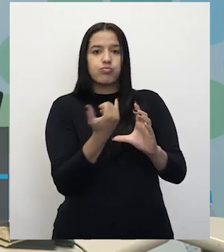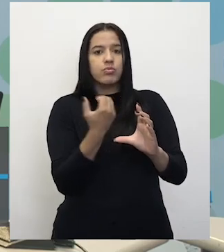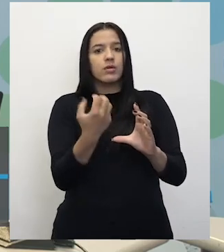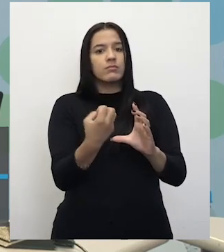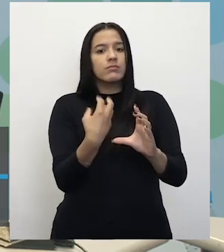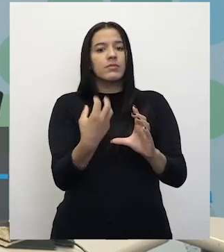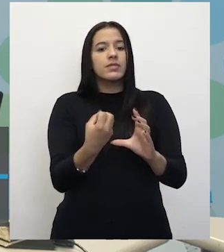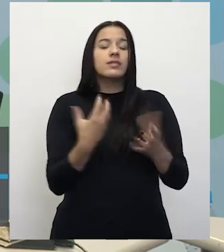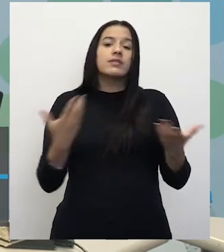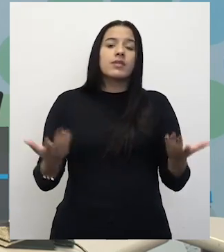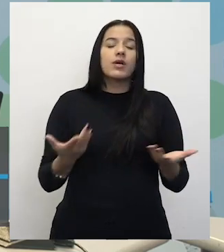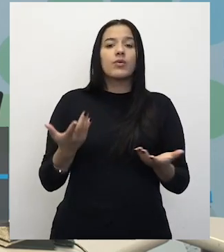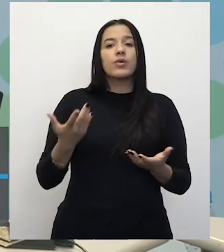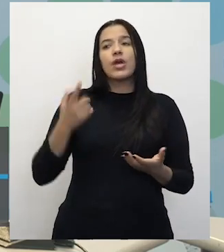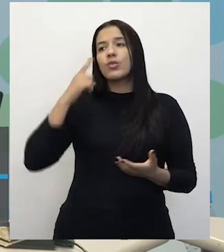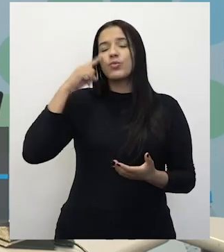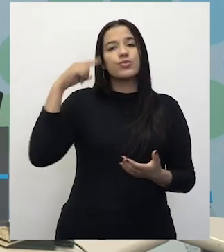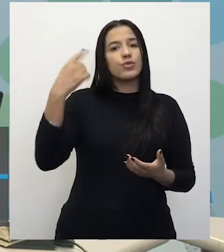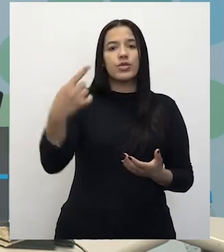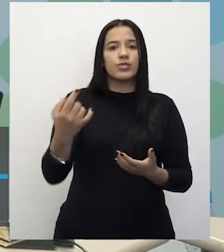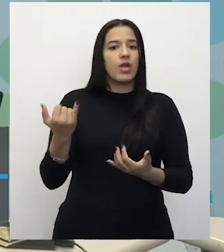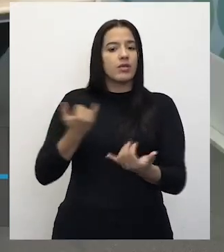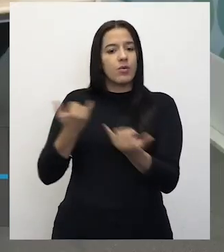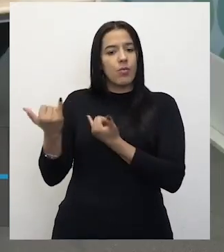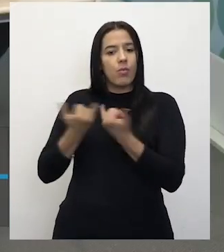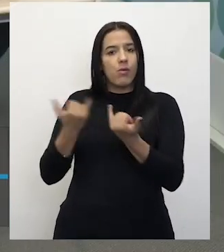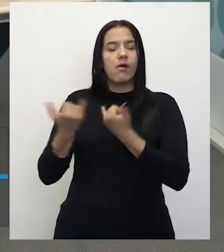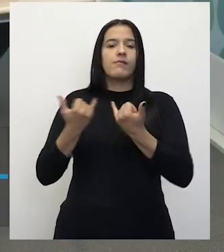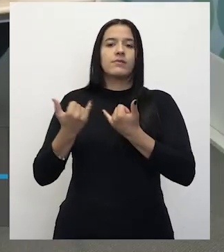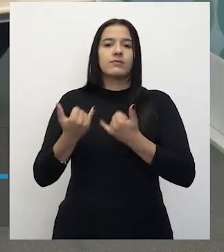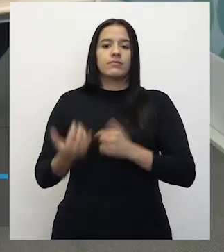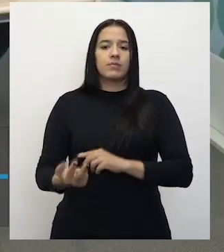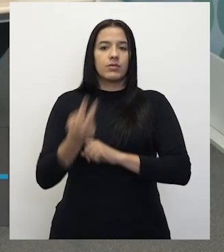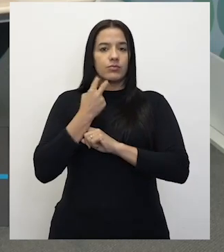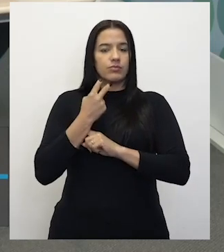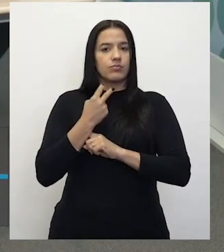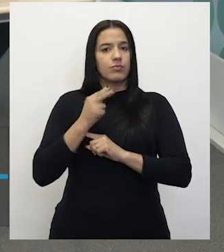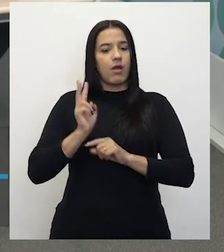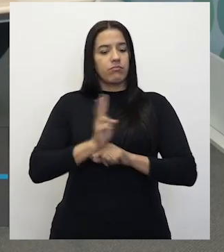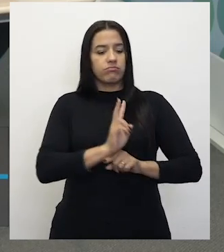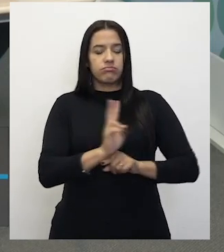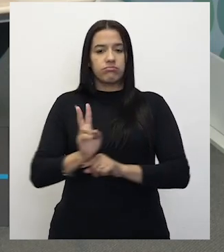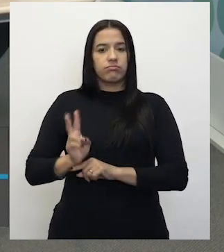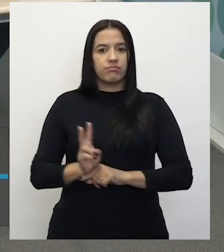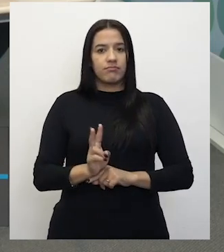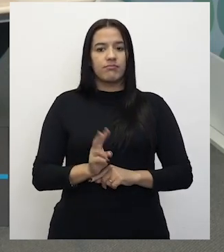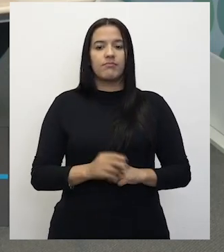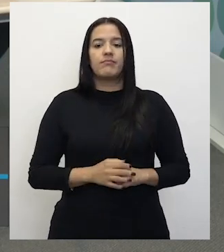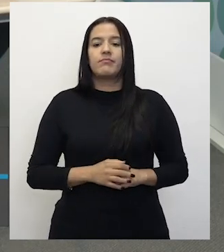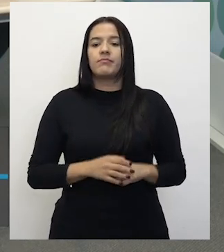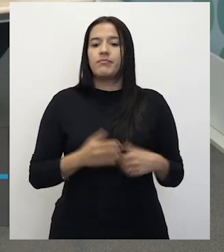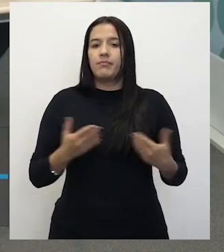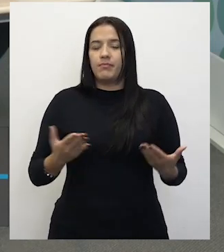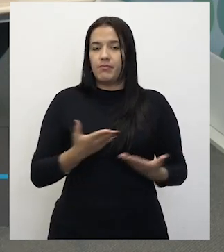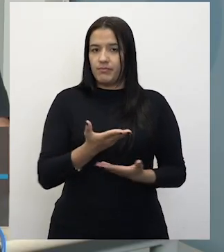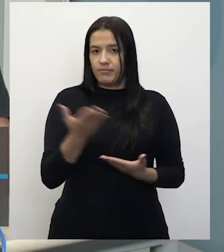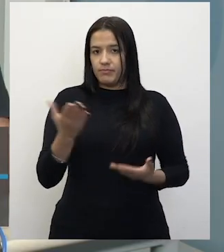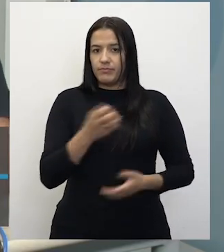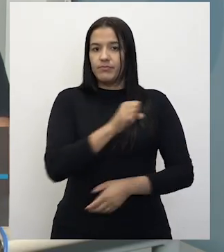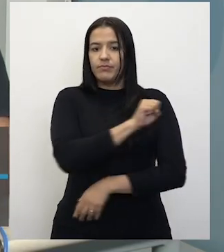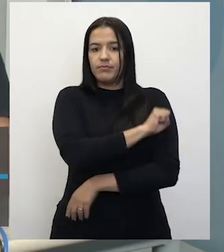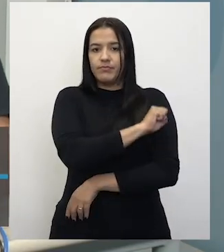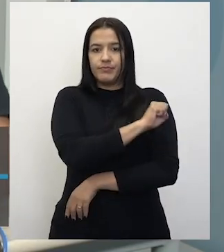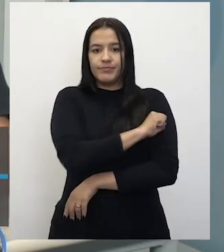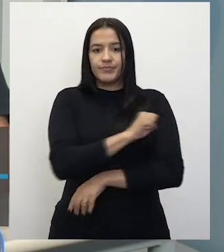uma coisa que a gente usa no nosso cotidiano mesmo, né? Com certeza. Às vezes a gente tem uma soma de esforços, né, alunos do 8º ano, mas a gente não